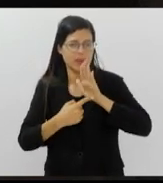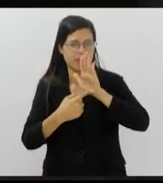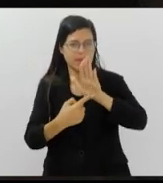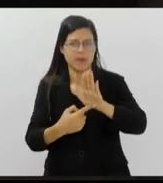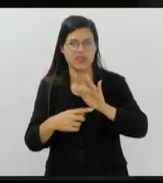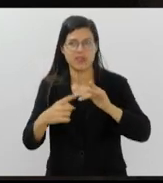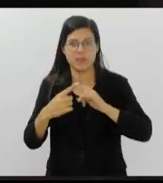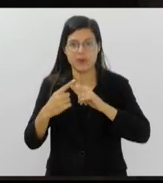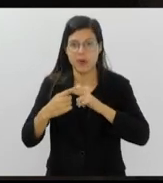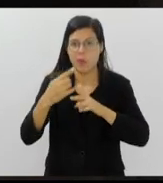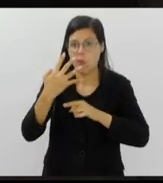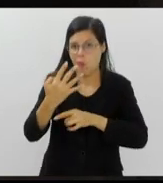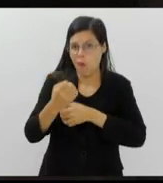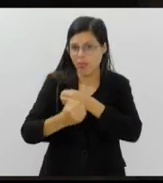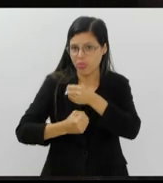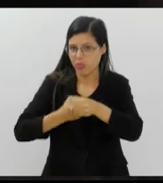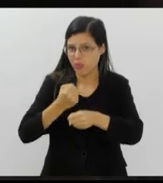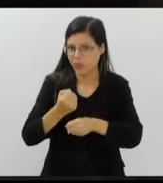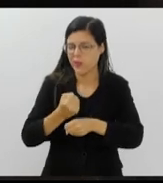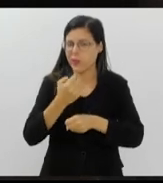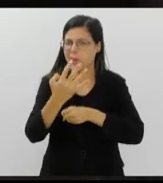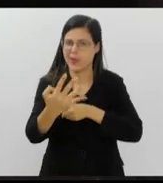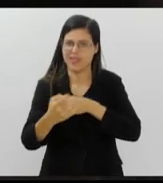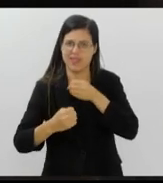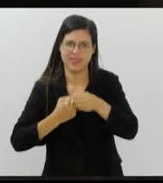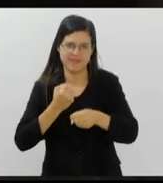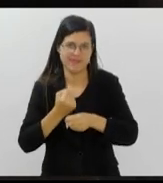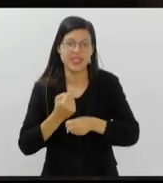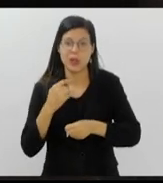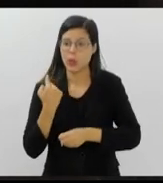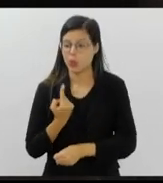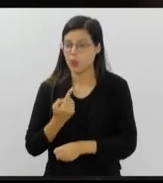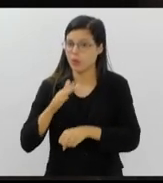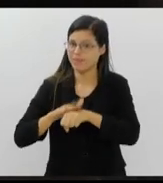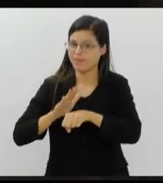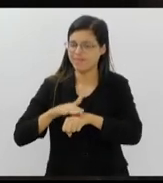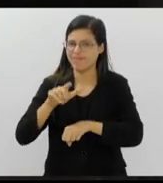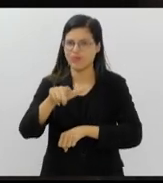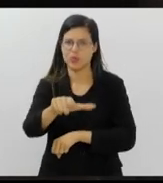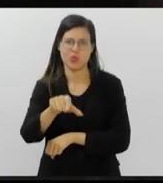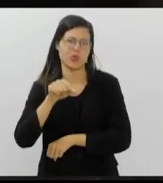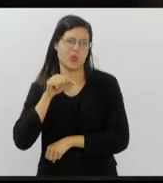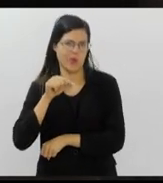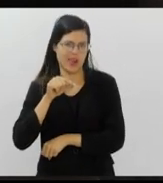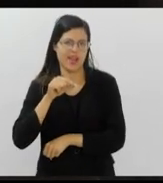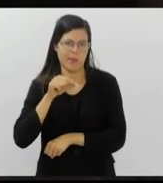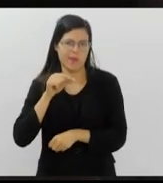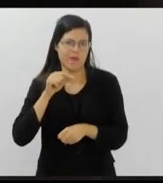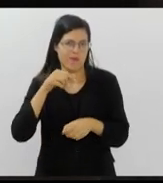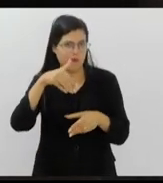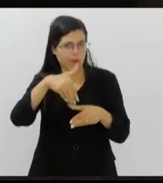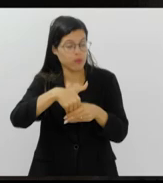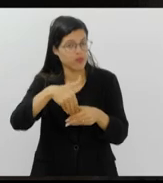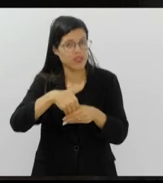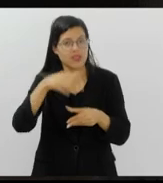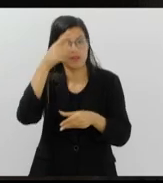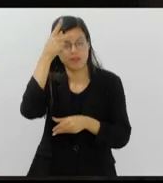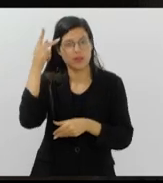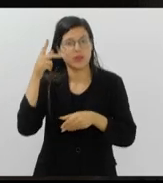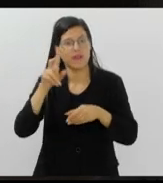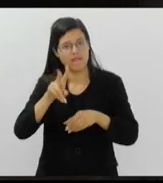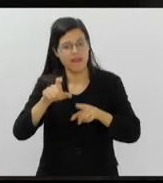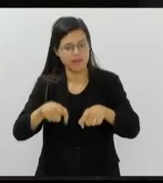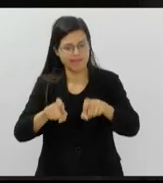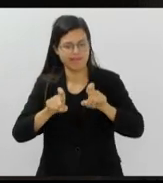de 4 em 4 anos nós escolhemos quem vai sentar nessas cadeiras. Nós vivemos um momento em